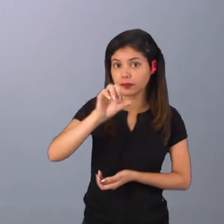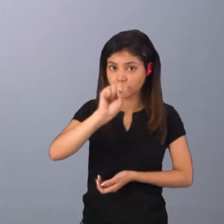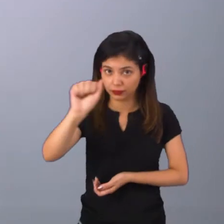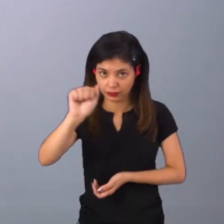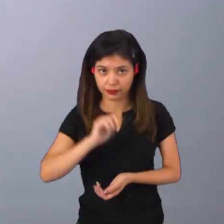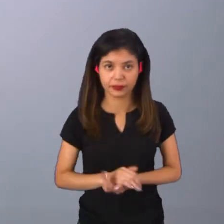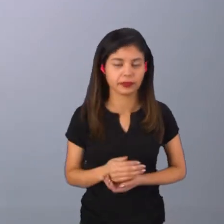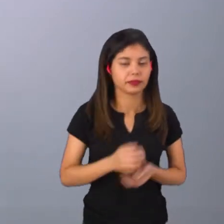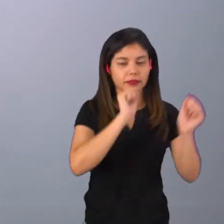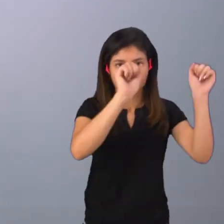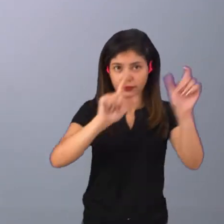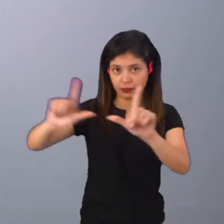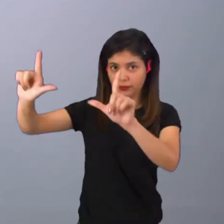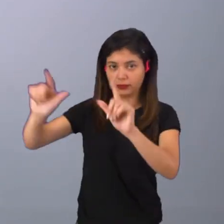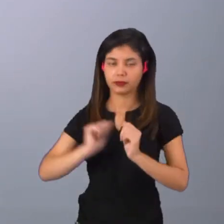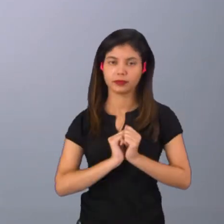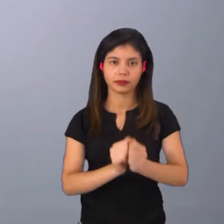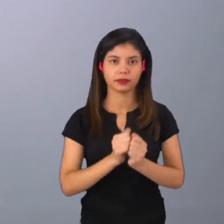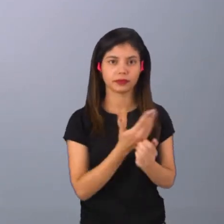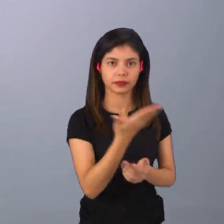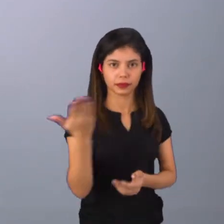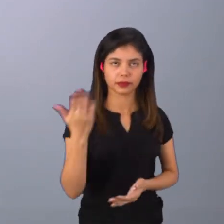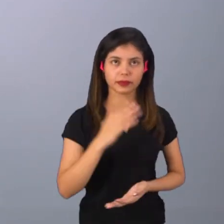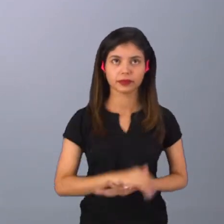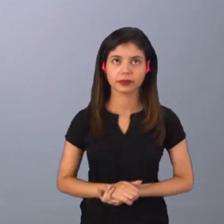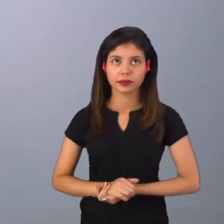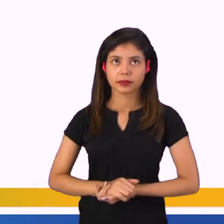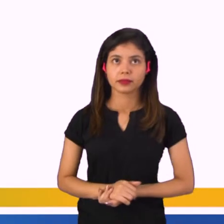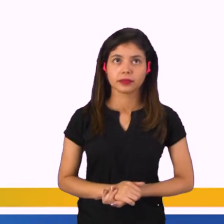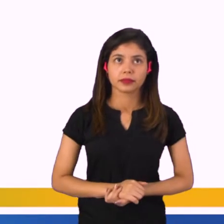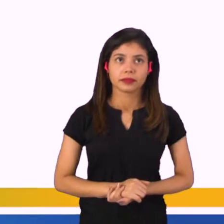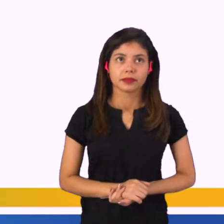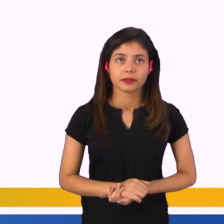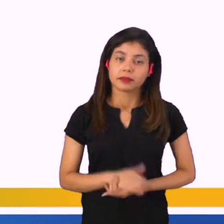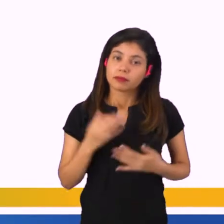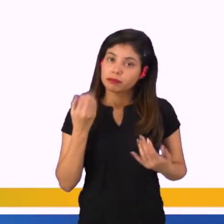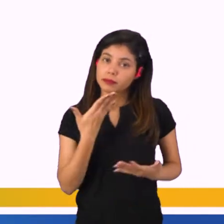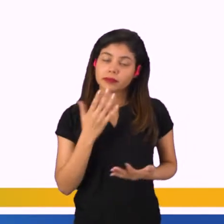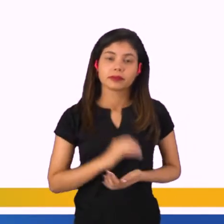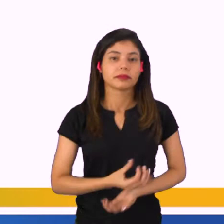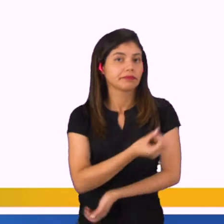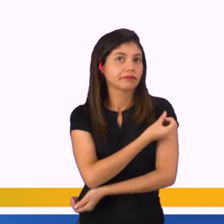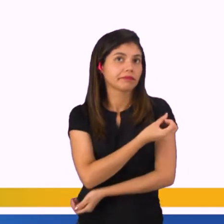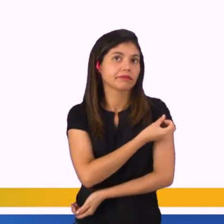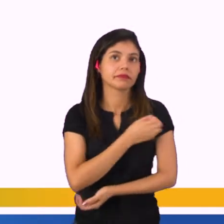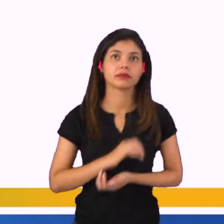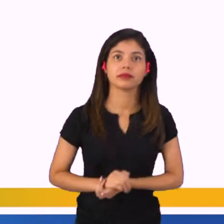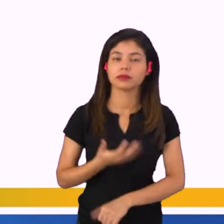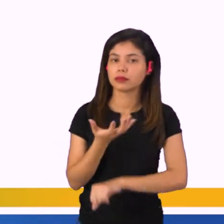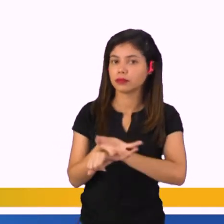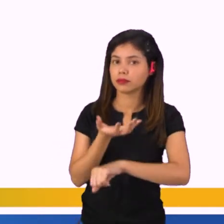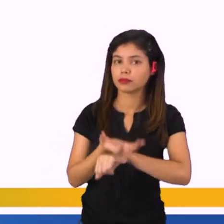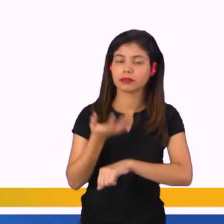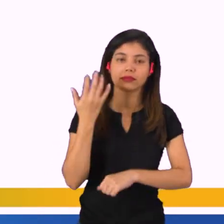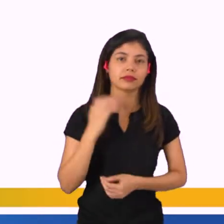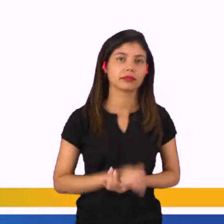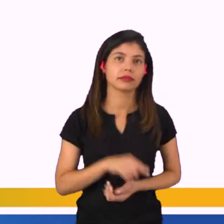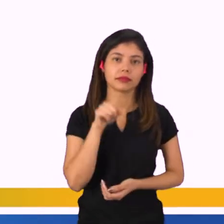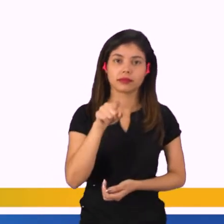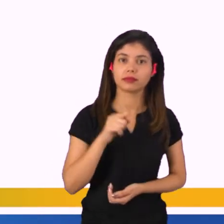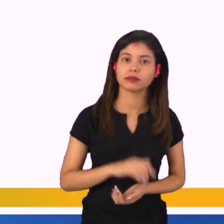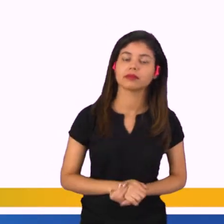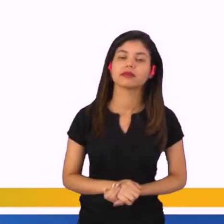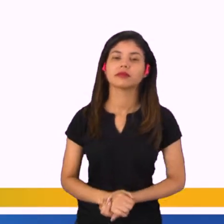massa. Então acompanha comigo aí na sua telinha. Bom, no sexto ano, na série que